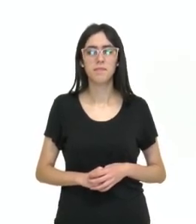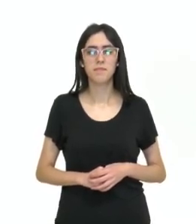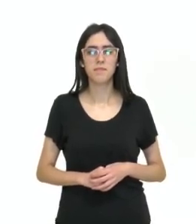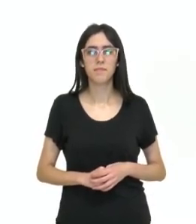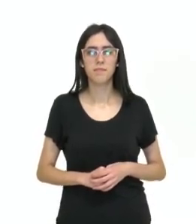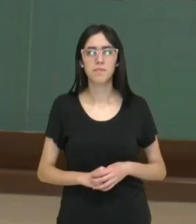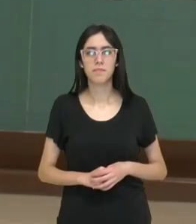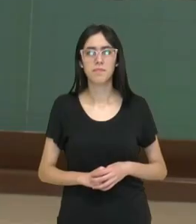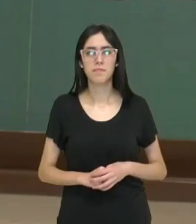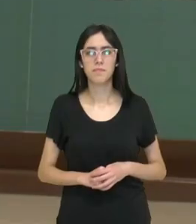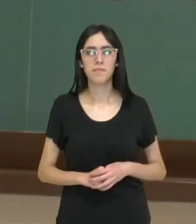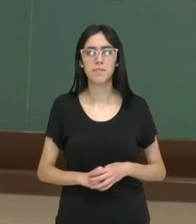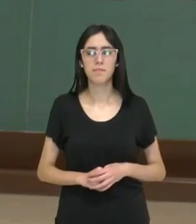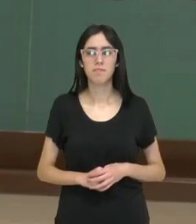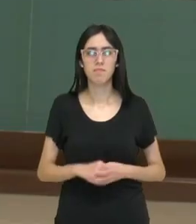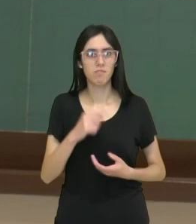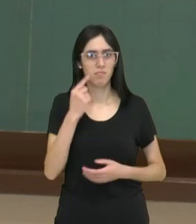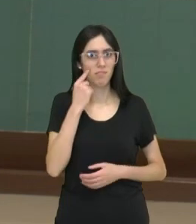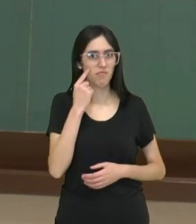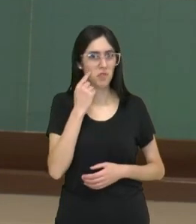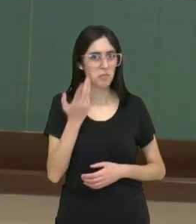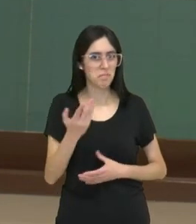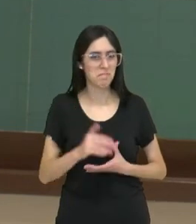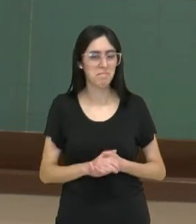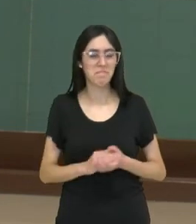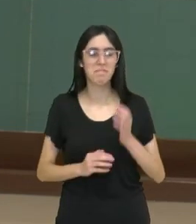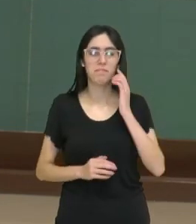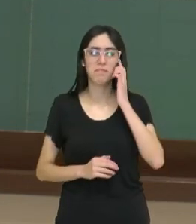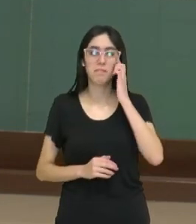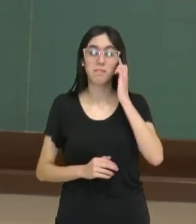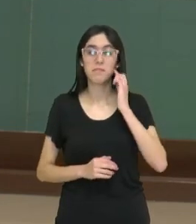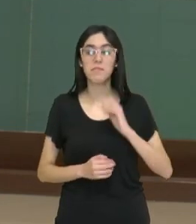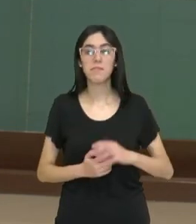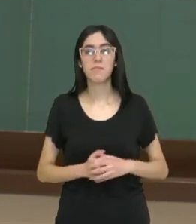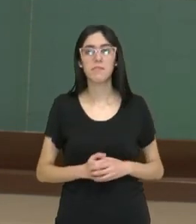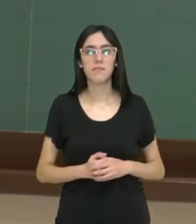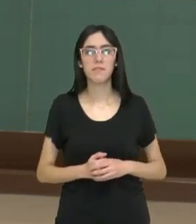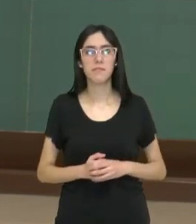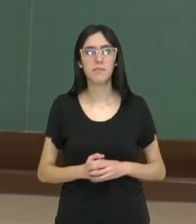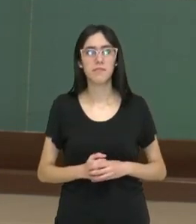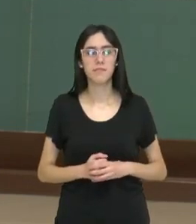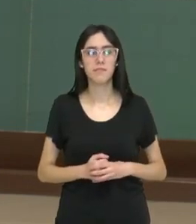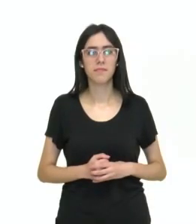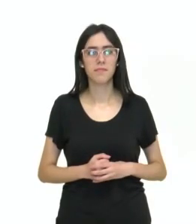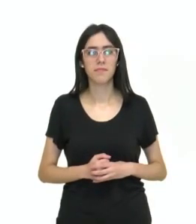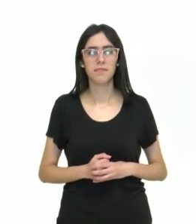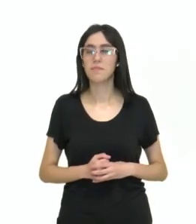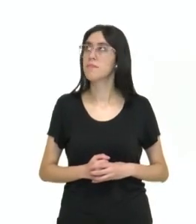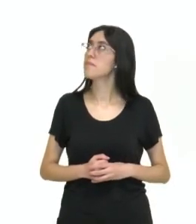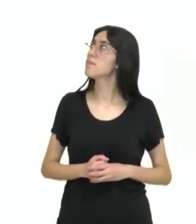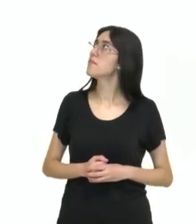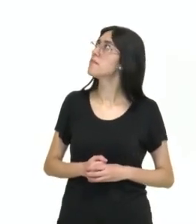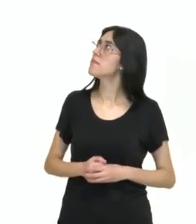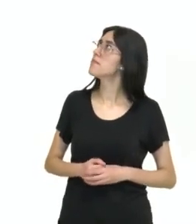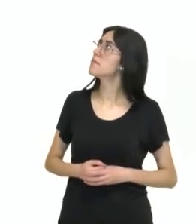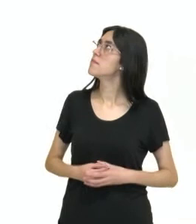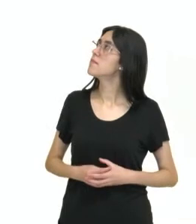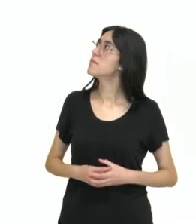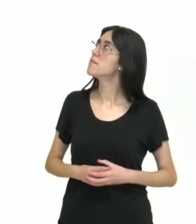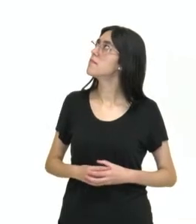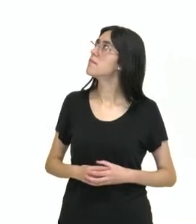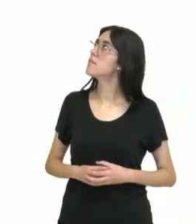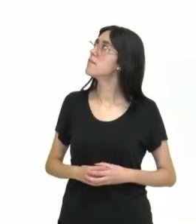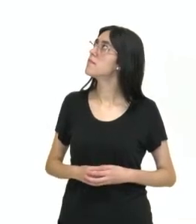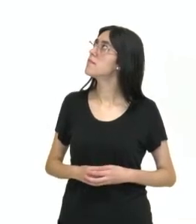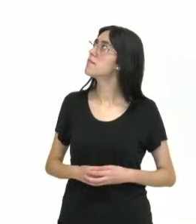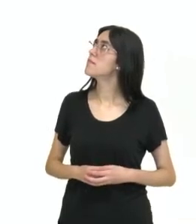los demás. ¿Cierto? Bueno, vimos cómo los españoles son vistos por los turistas y